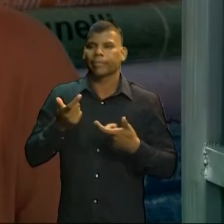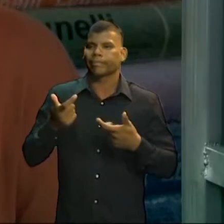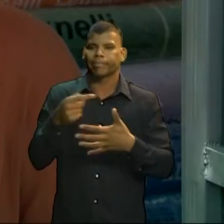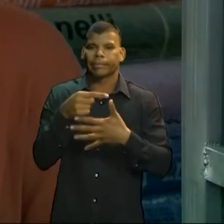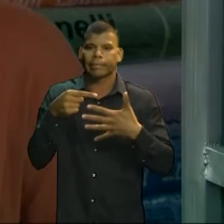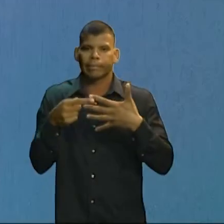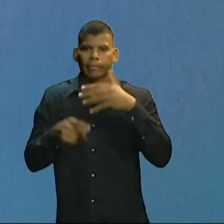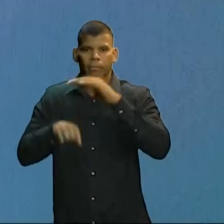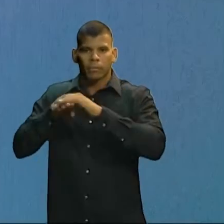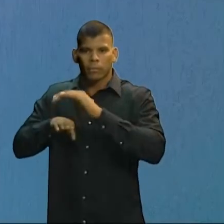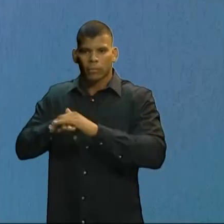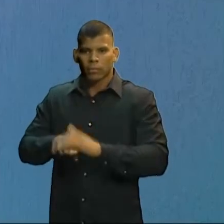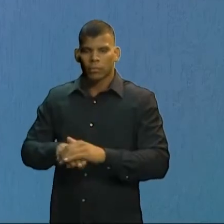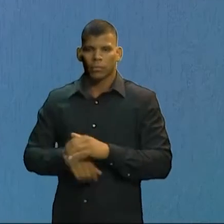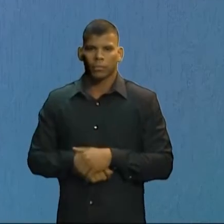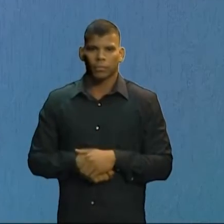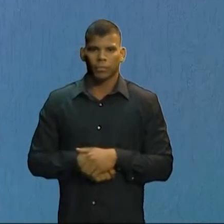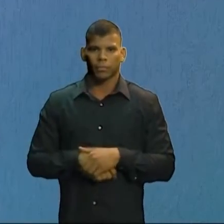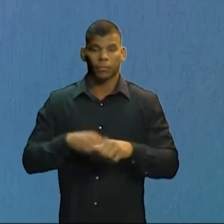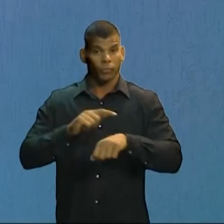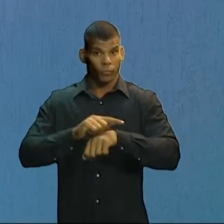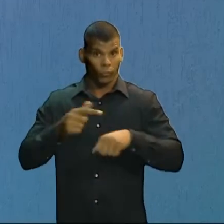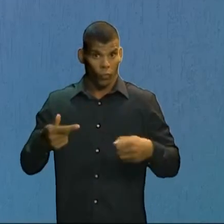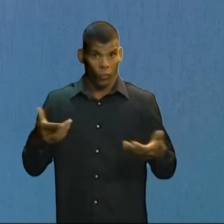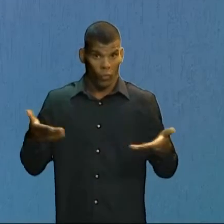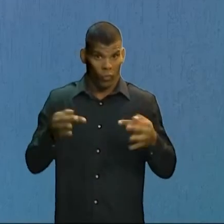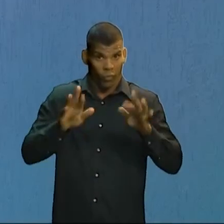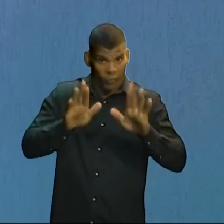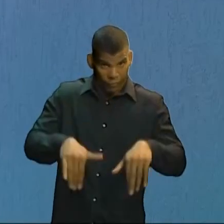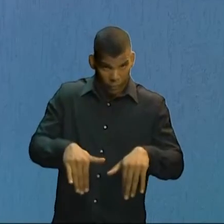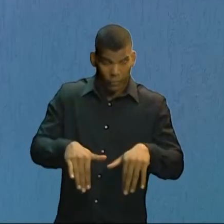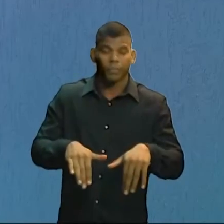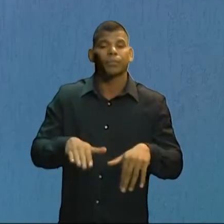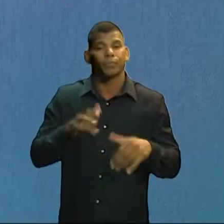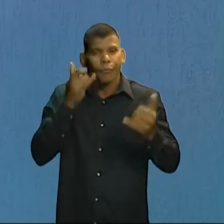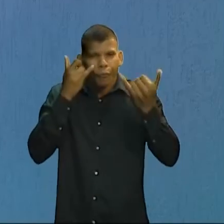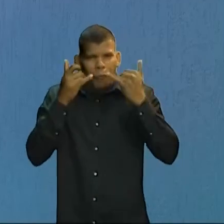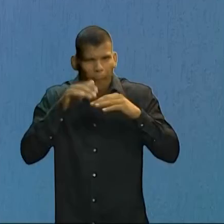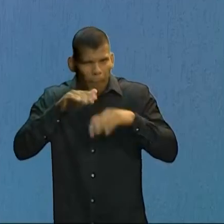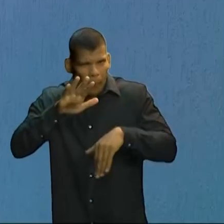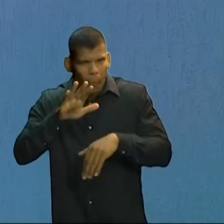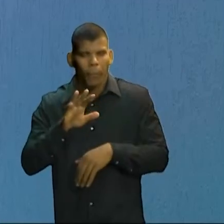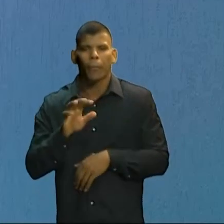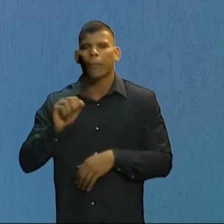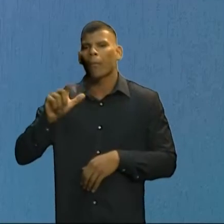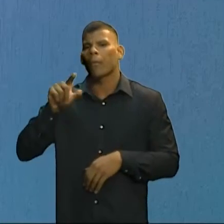de estoque. O Jornal Assembleia está terminando, mais notícias do nosso portal,